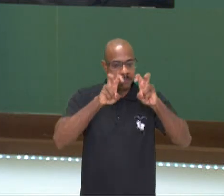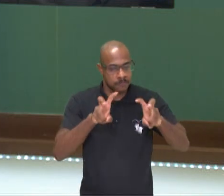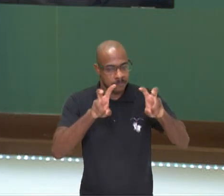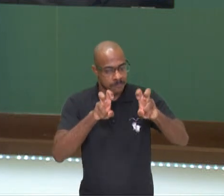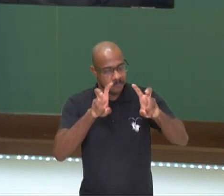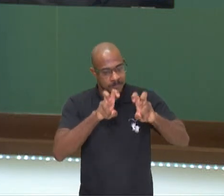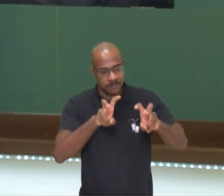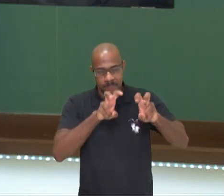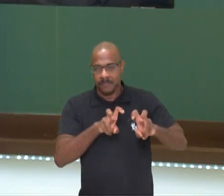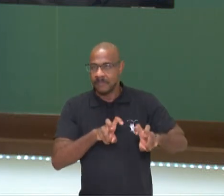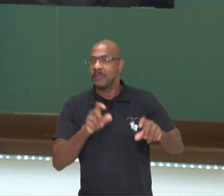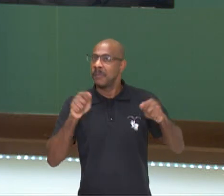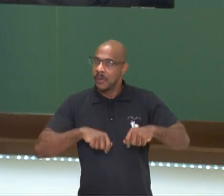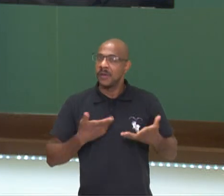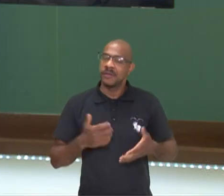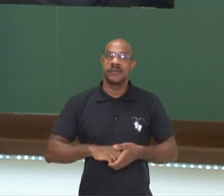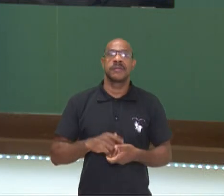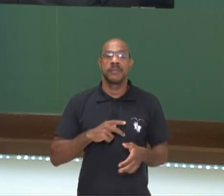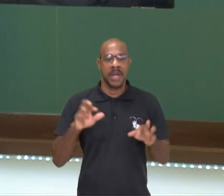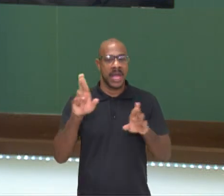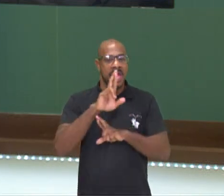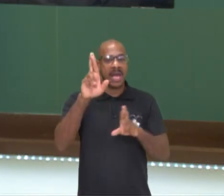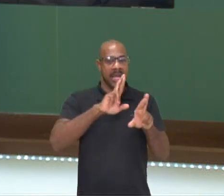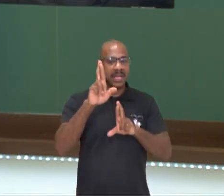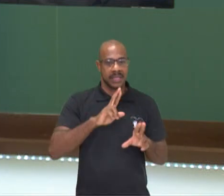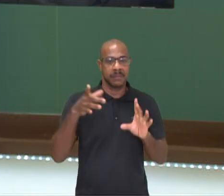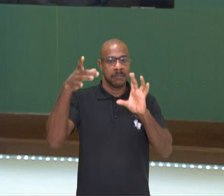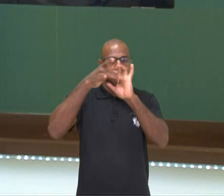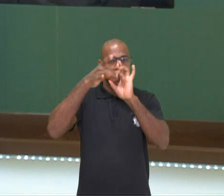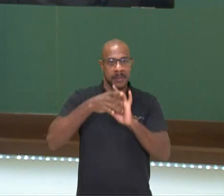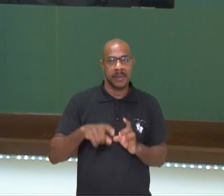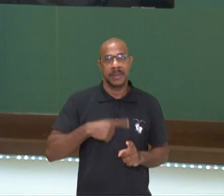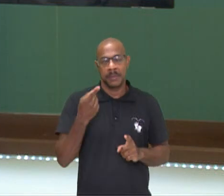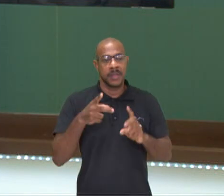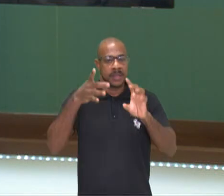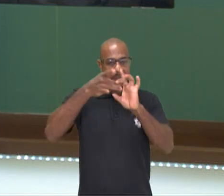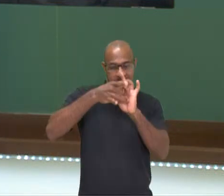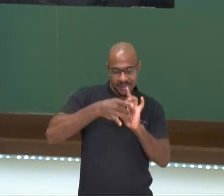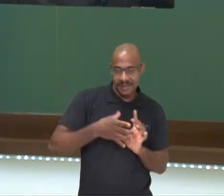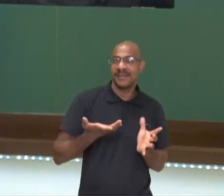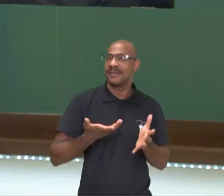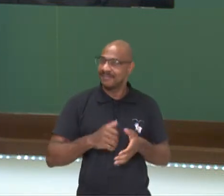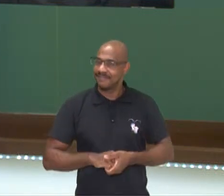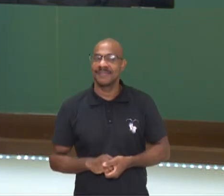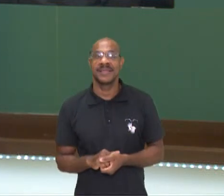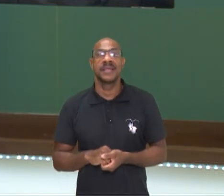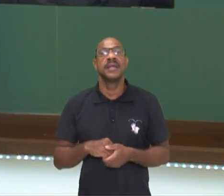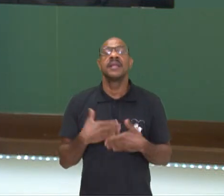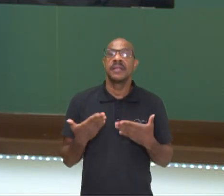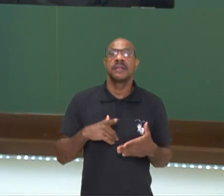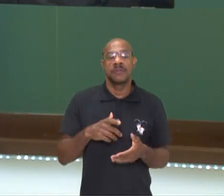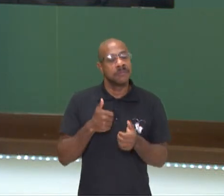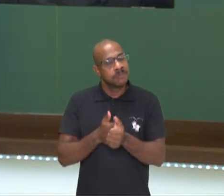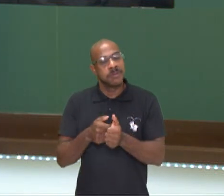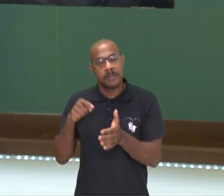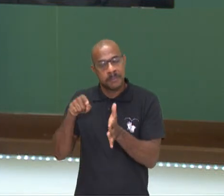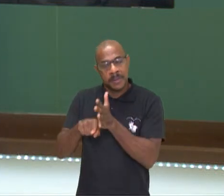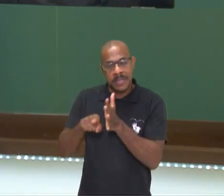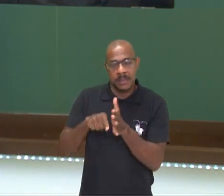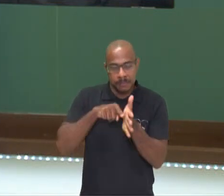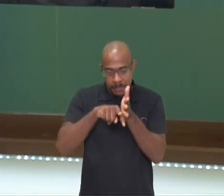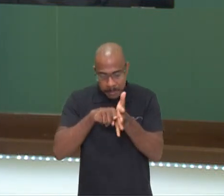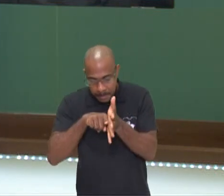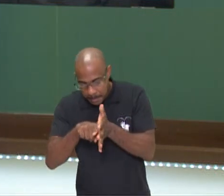falar sobre isso a segunda também relação a isso depois eu vou mudar de temática e você vá encaminhando a sua